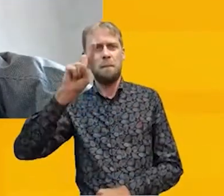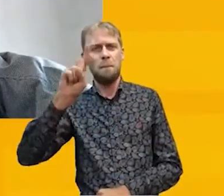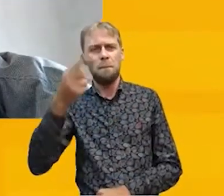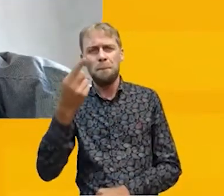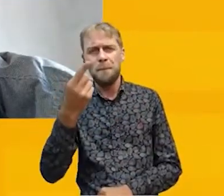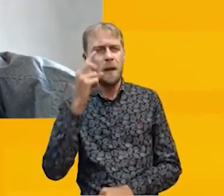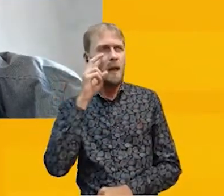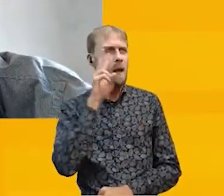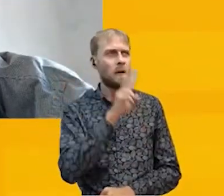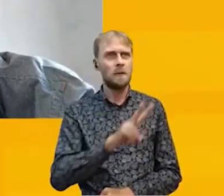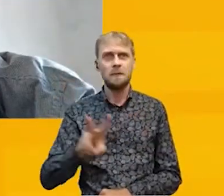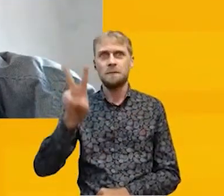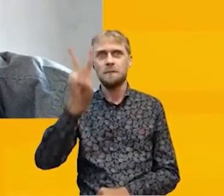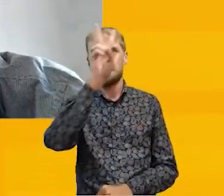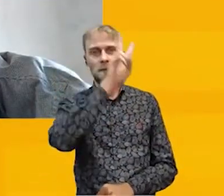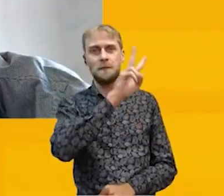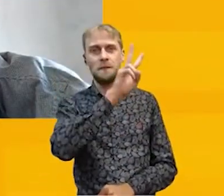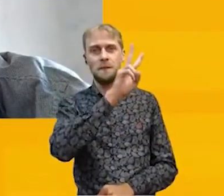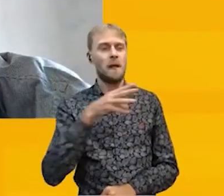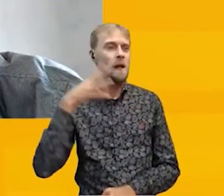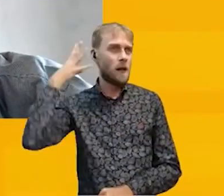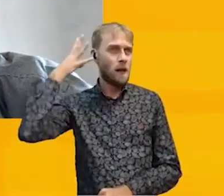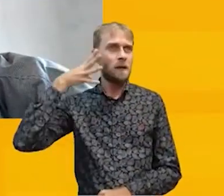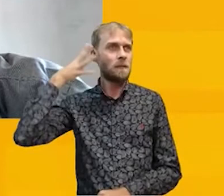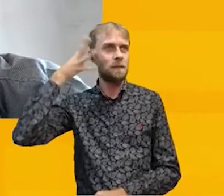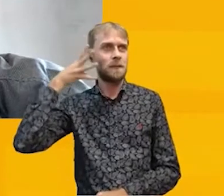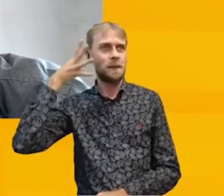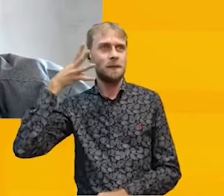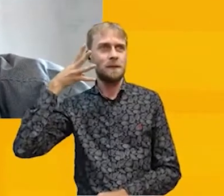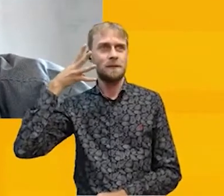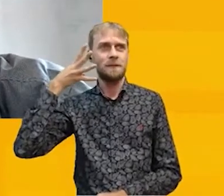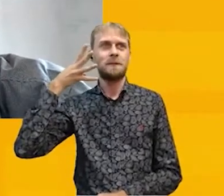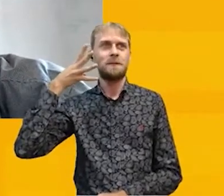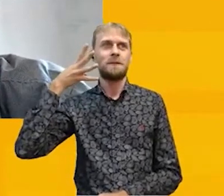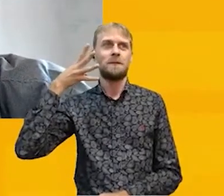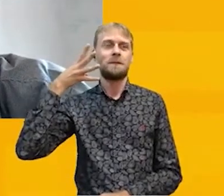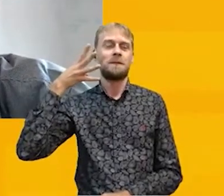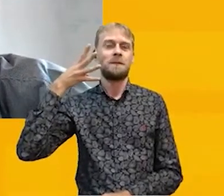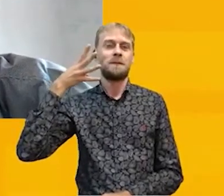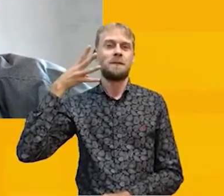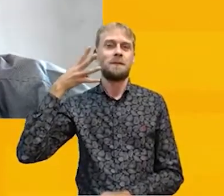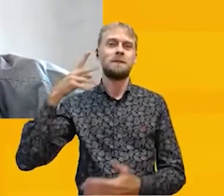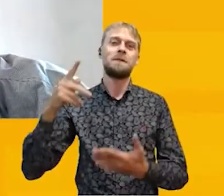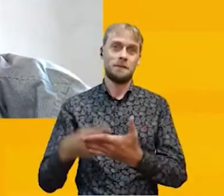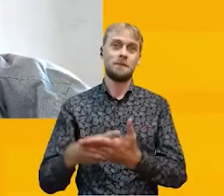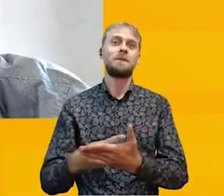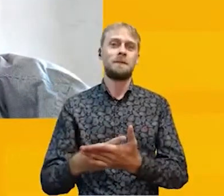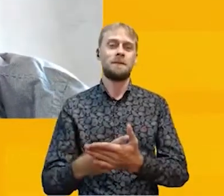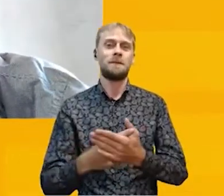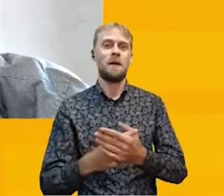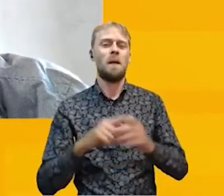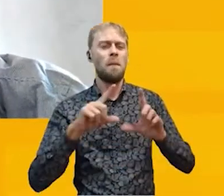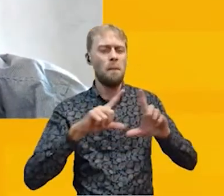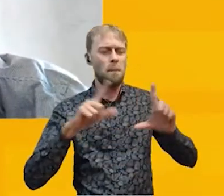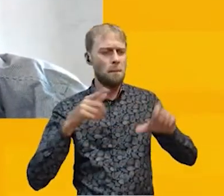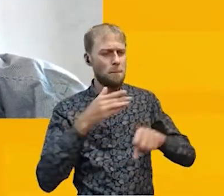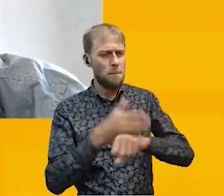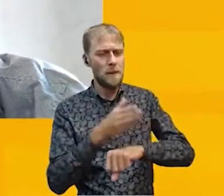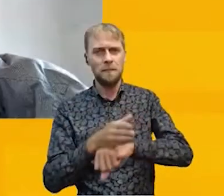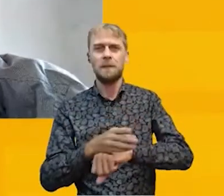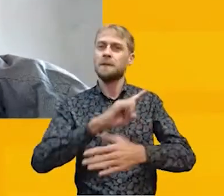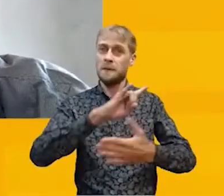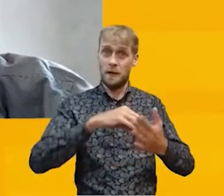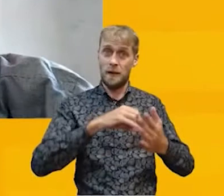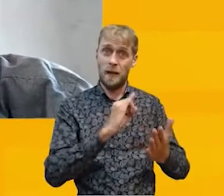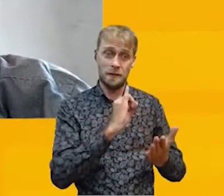visualizações. E as palestras nossas, a nossa plataforma permite a inscrição